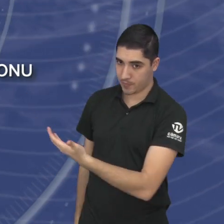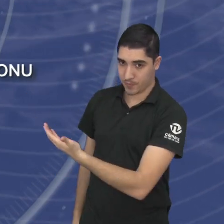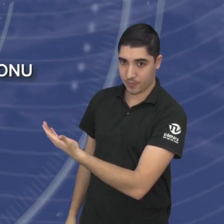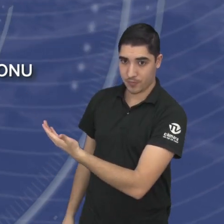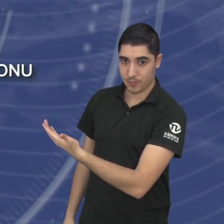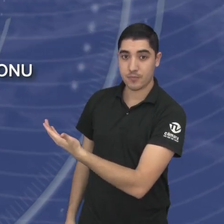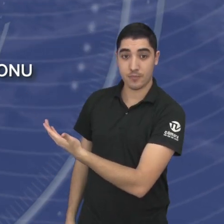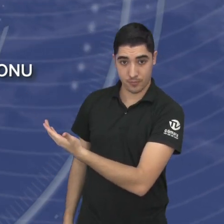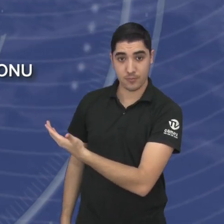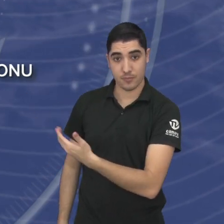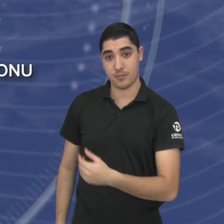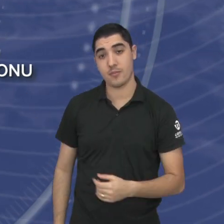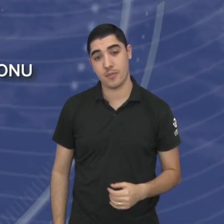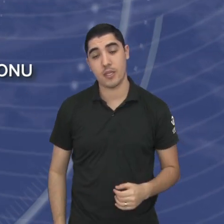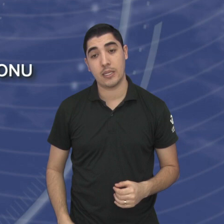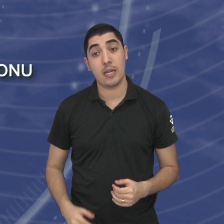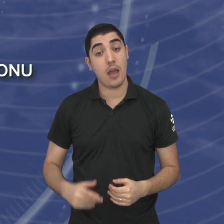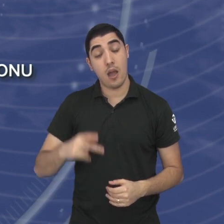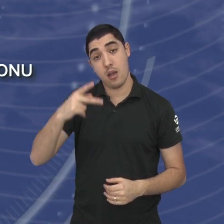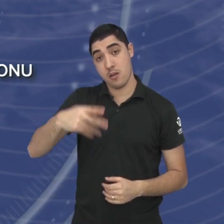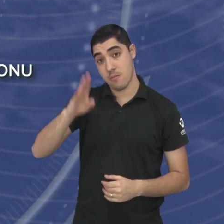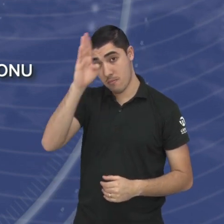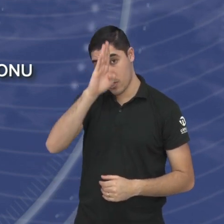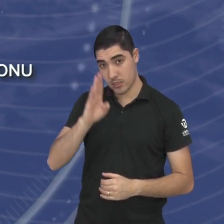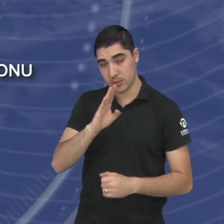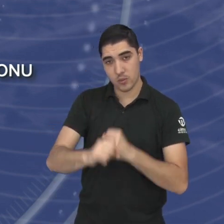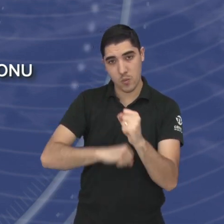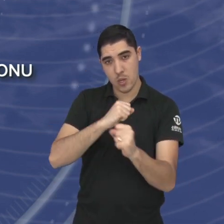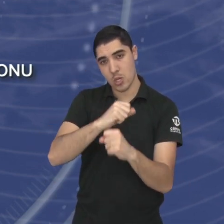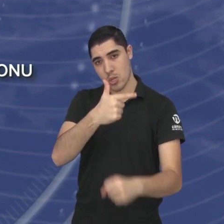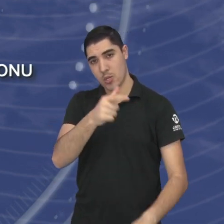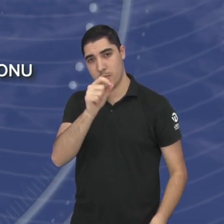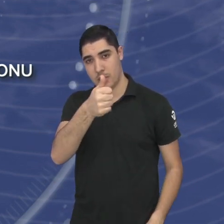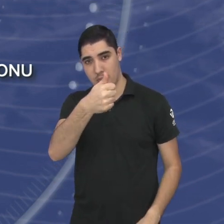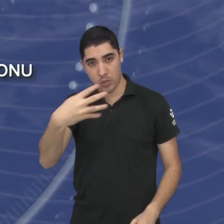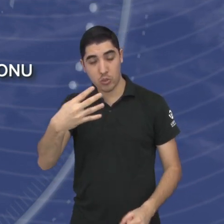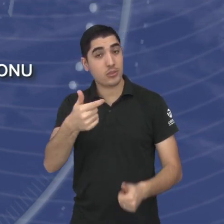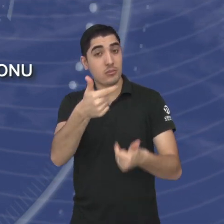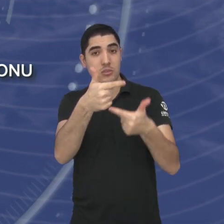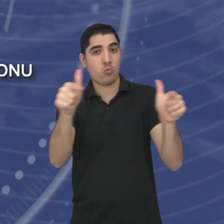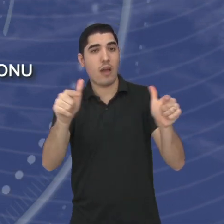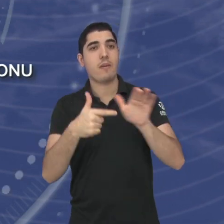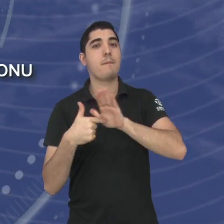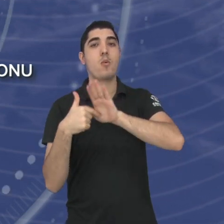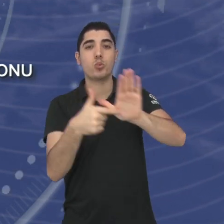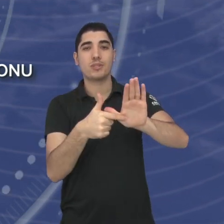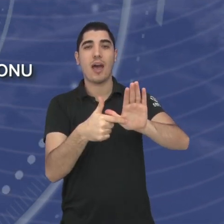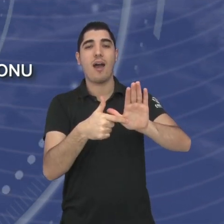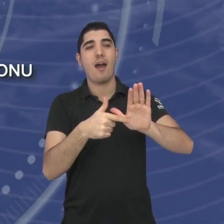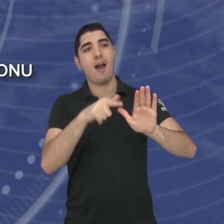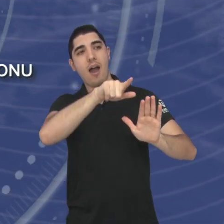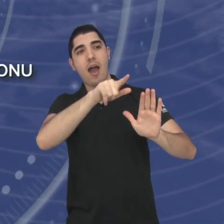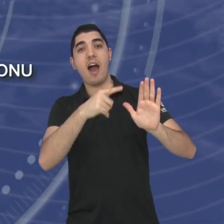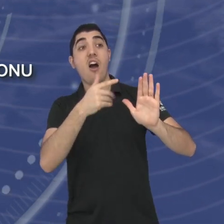E o país, né, como a gente falou, saiu do mapa da fome em 2014 e já voltou em 2018. Lembrando que em